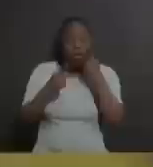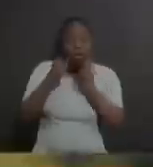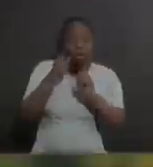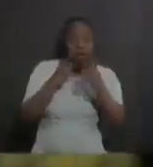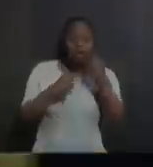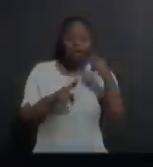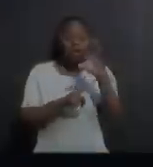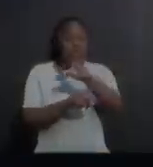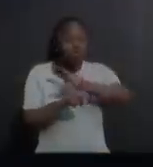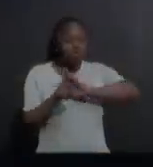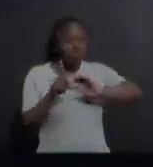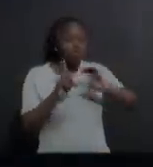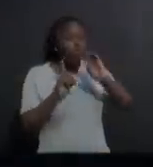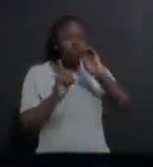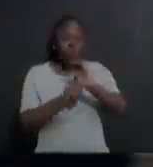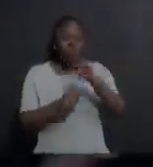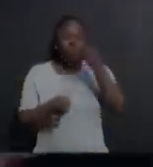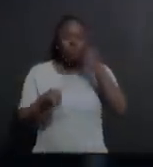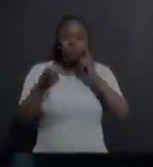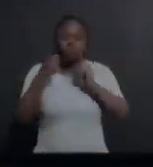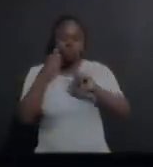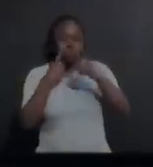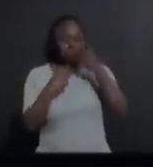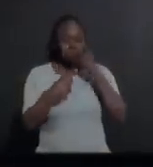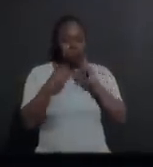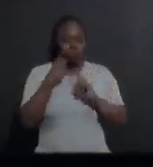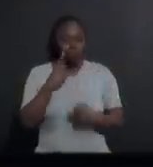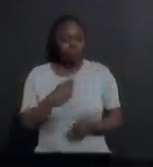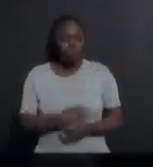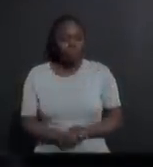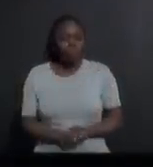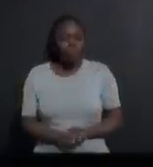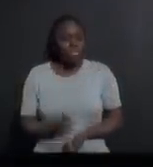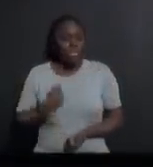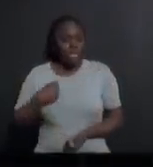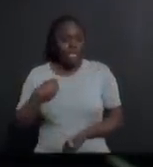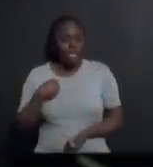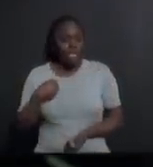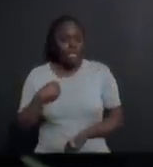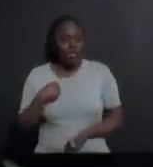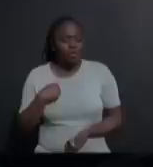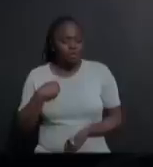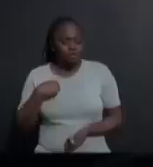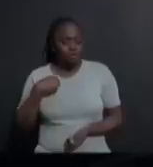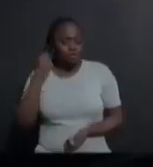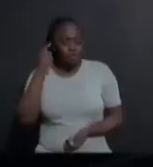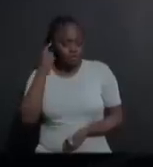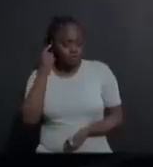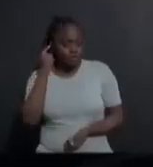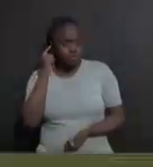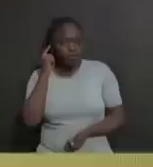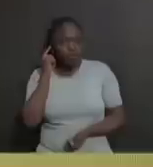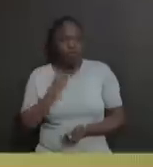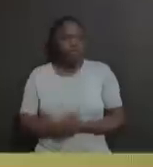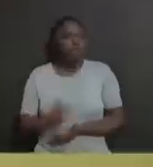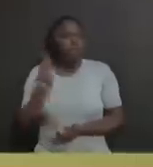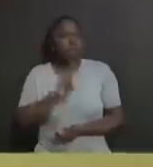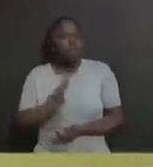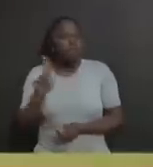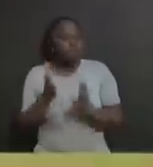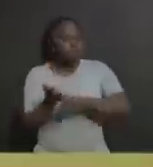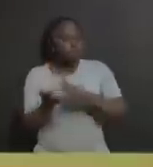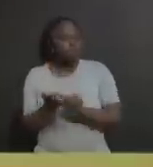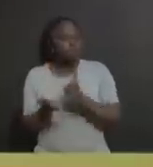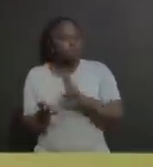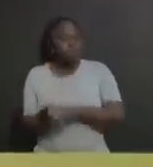culto todo. Vocês entendem o que é isso? Eu pus um fonezinho nele, nós arrumamos uma tradução. Ele chorava, chorava, chorava,